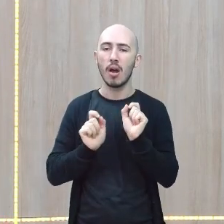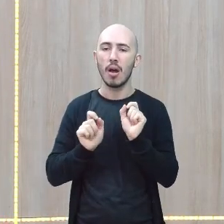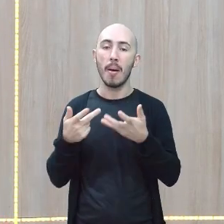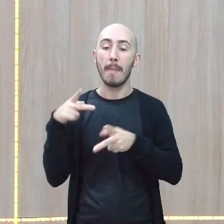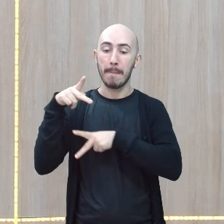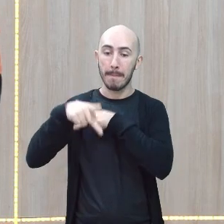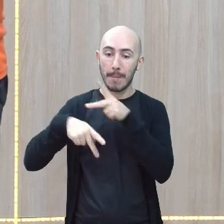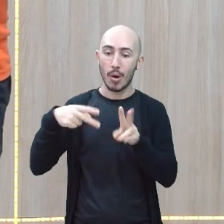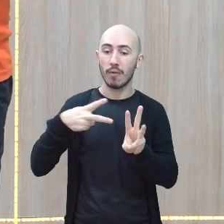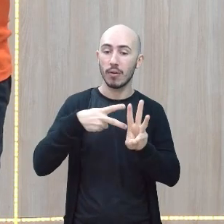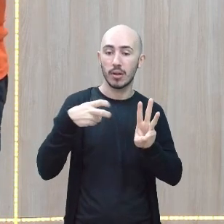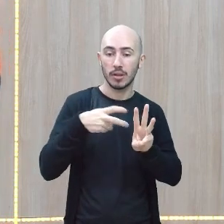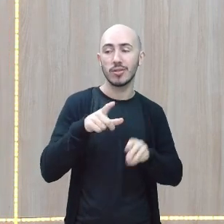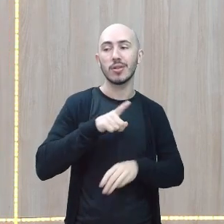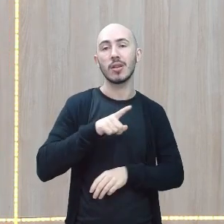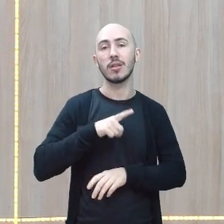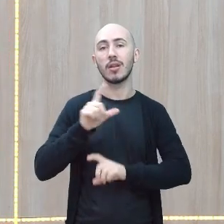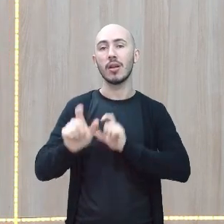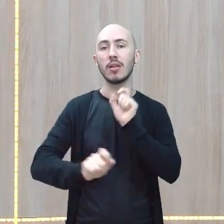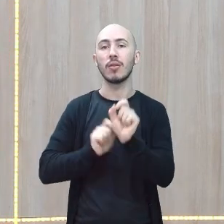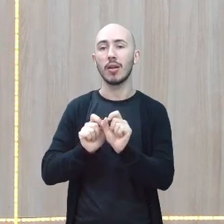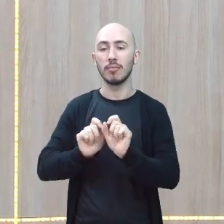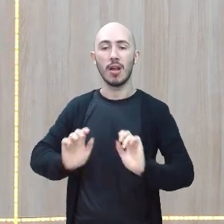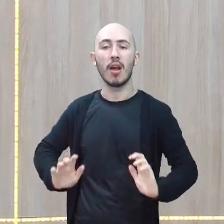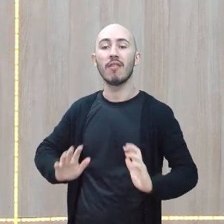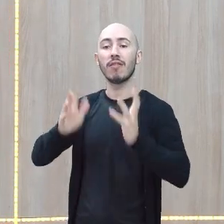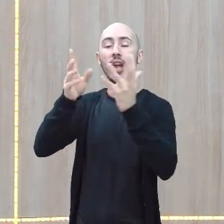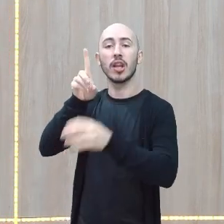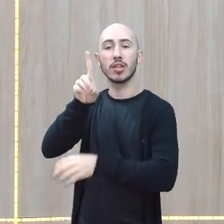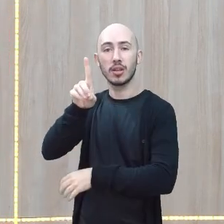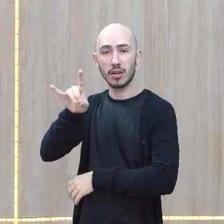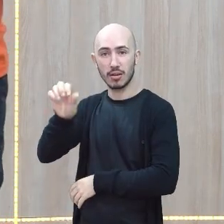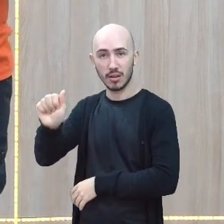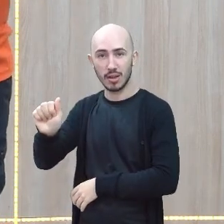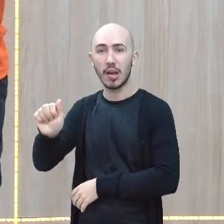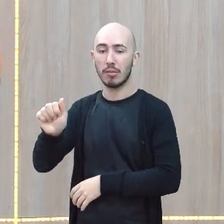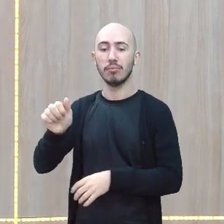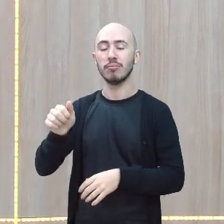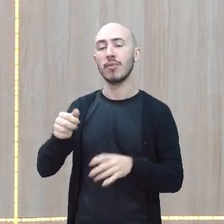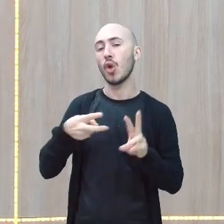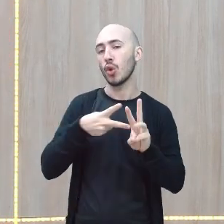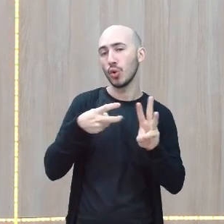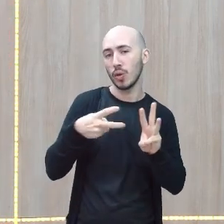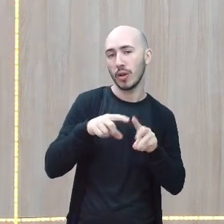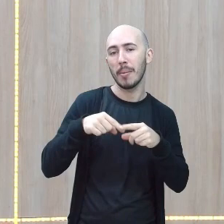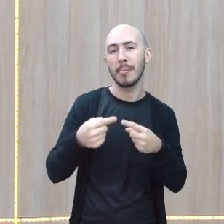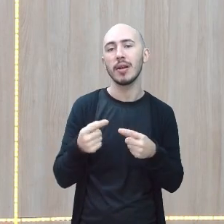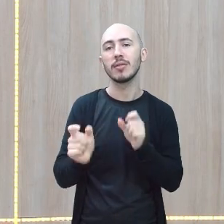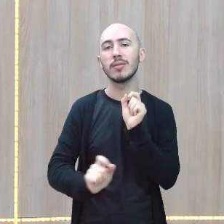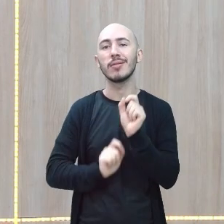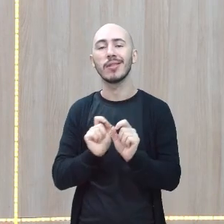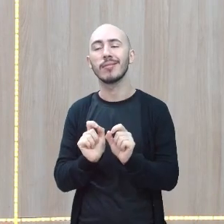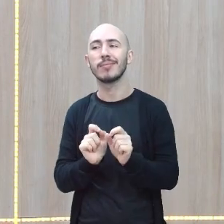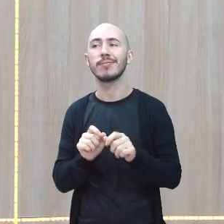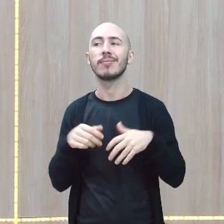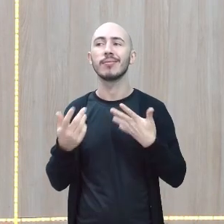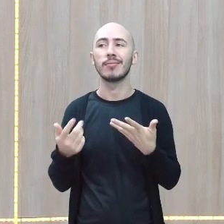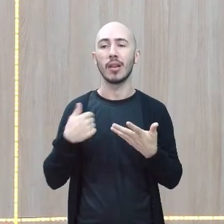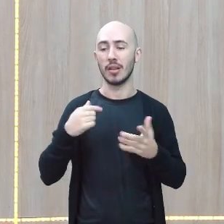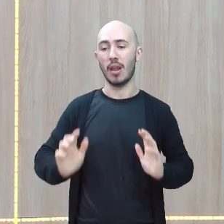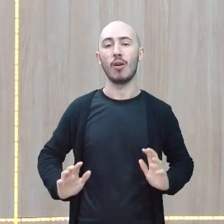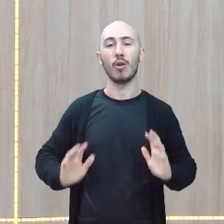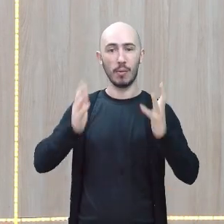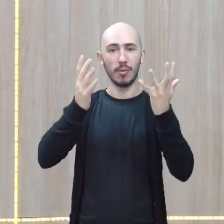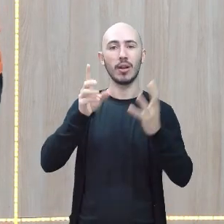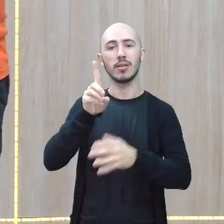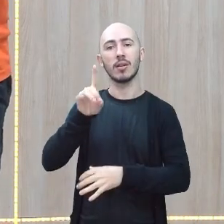tem, né, a questão da comemoração, né, do Dia do Índio, por exemplo, e você tem, né, a comemoração